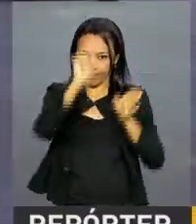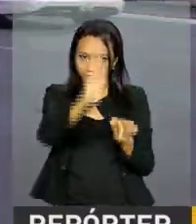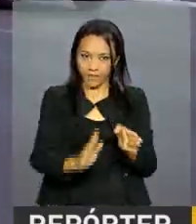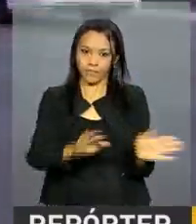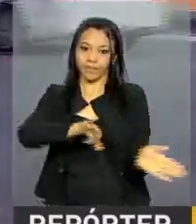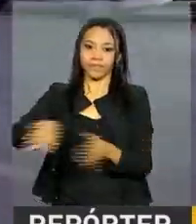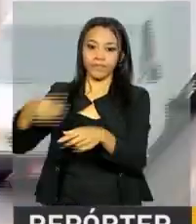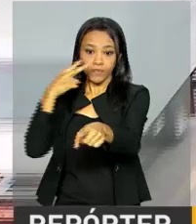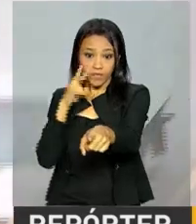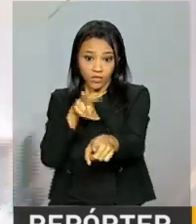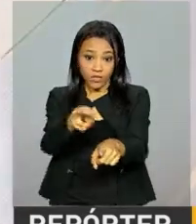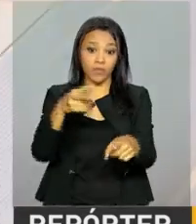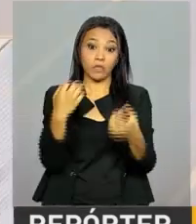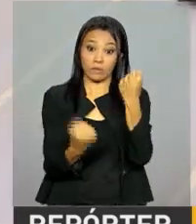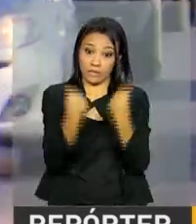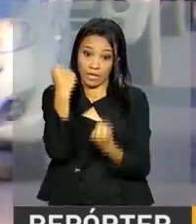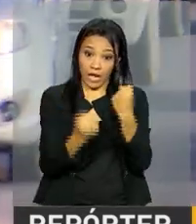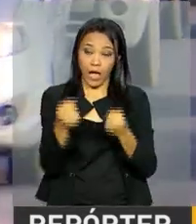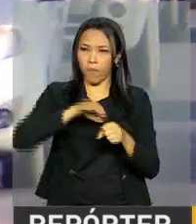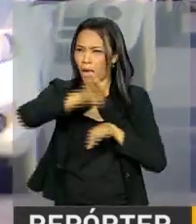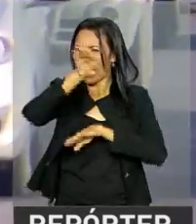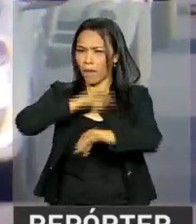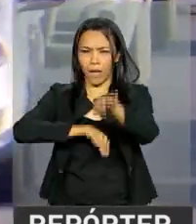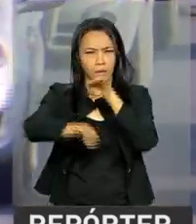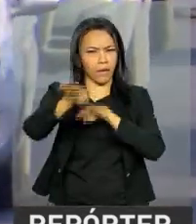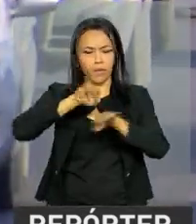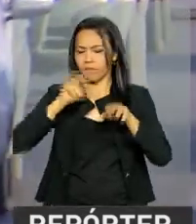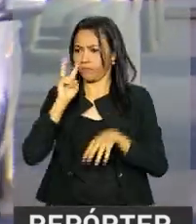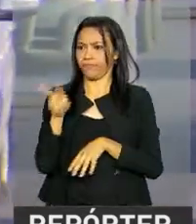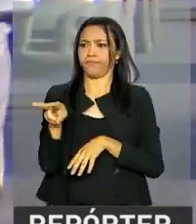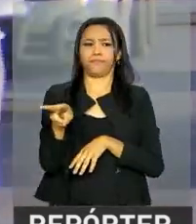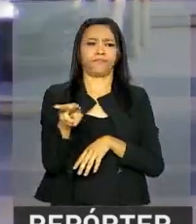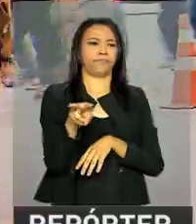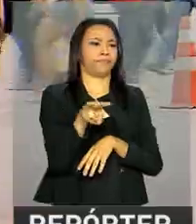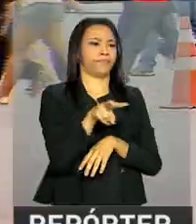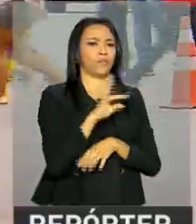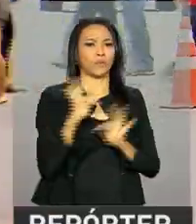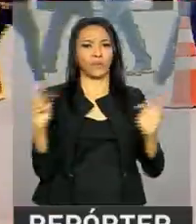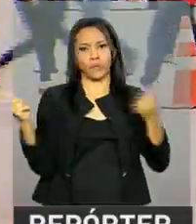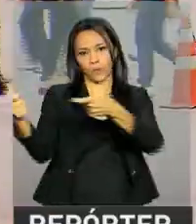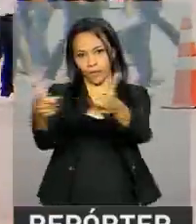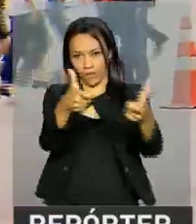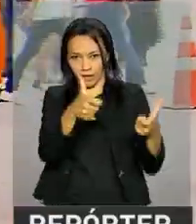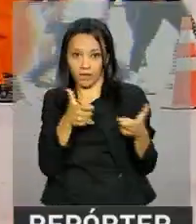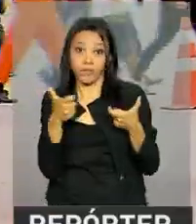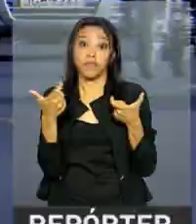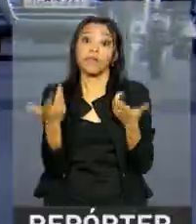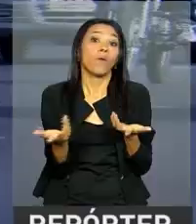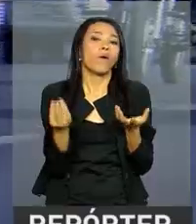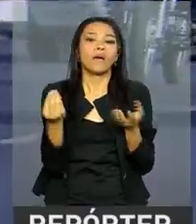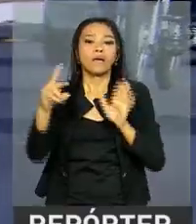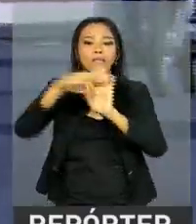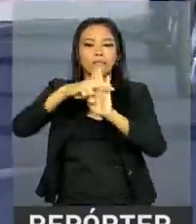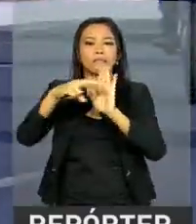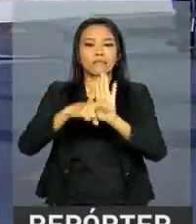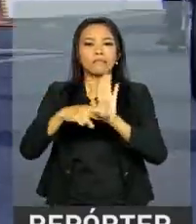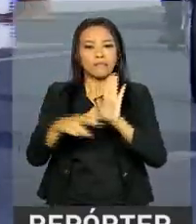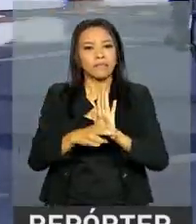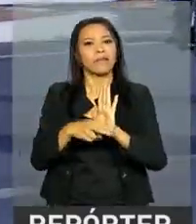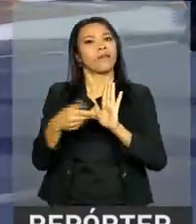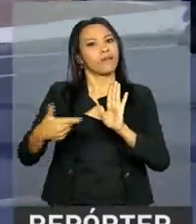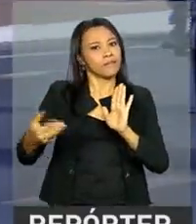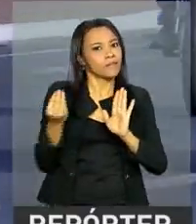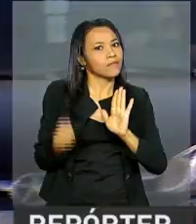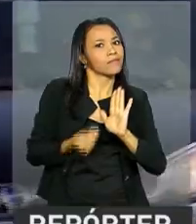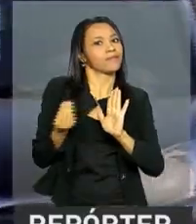Urbana os veículos estão em todos os lugares para disciplinar essa realidade de milhões